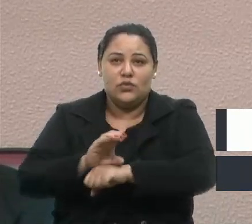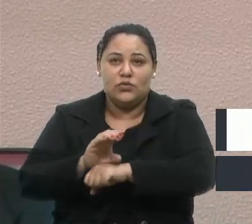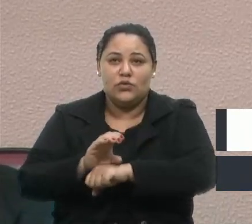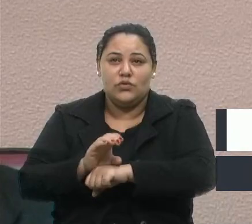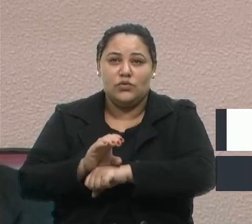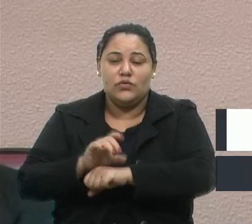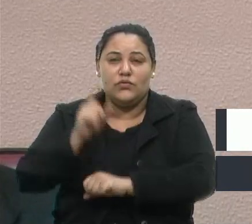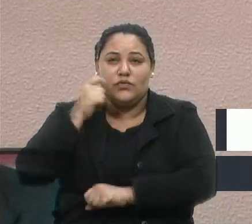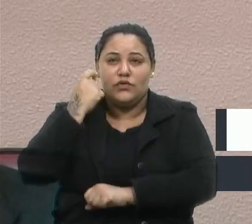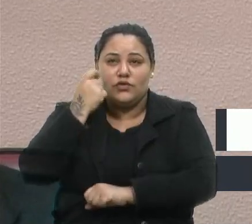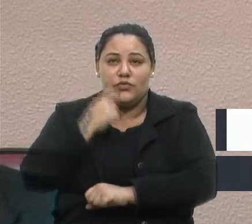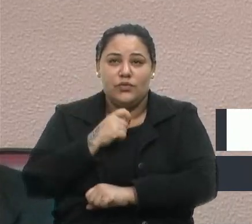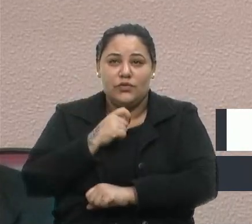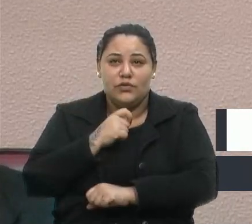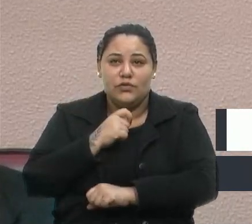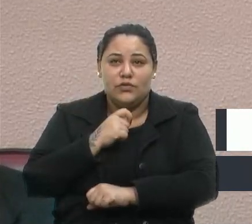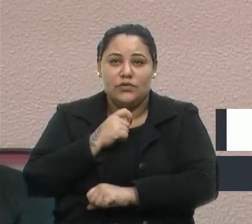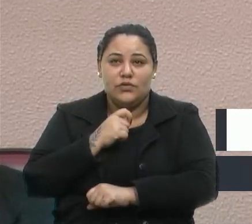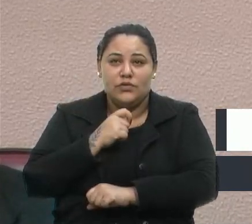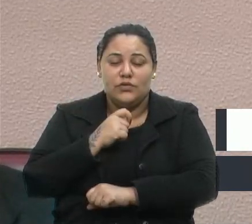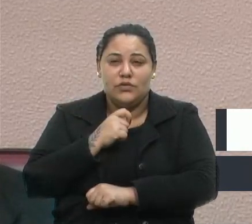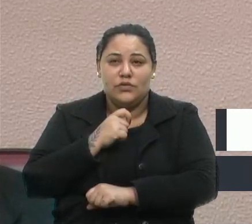o vestibular lá em